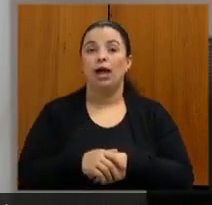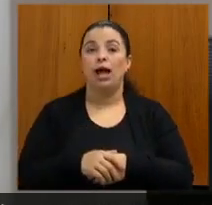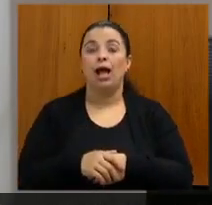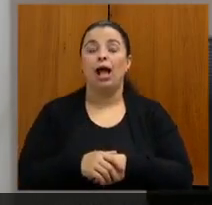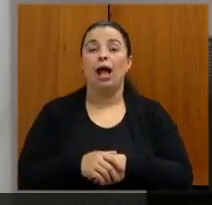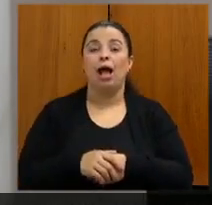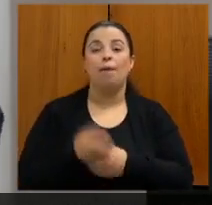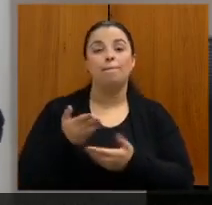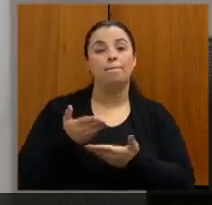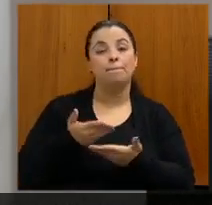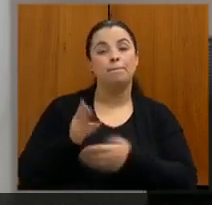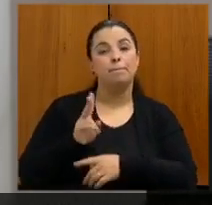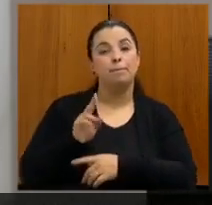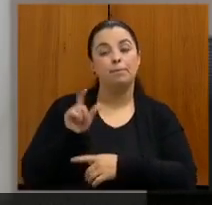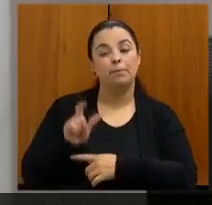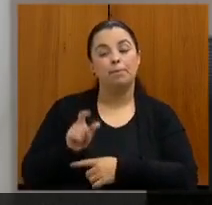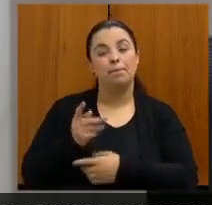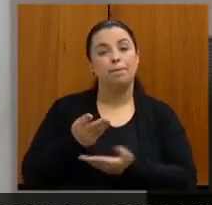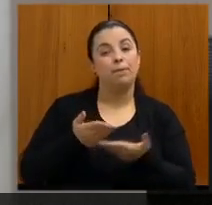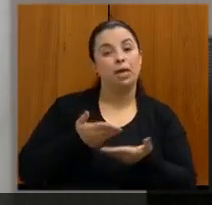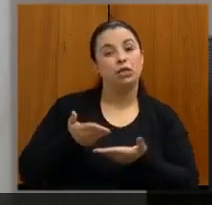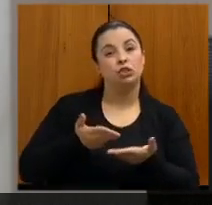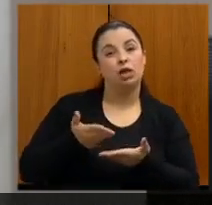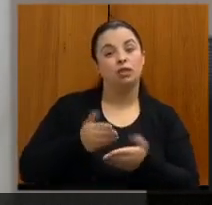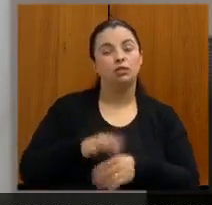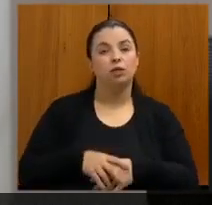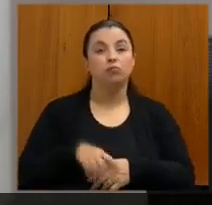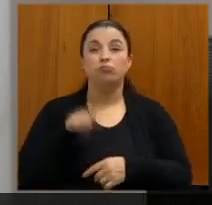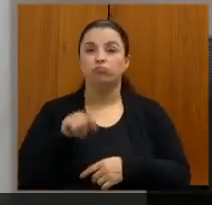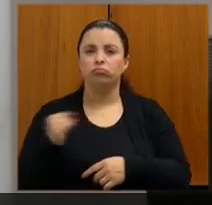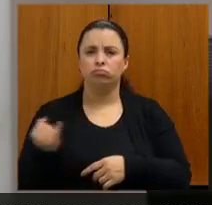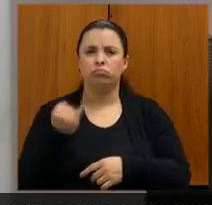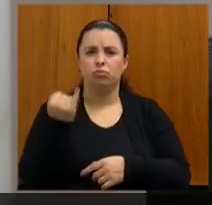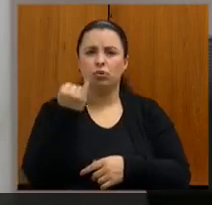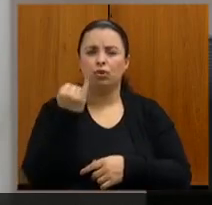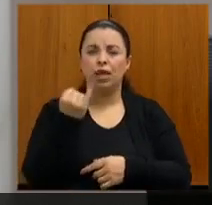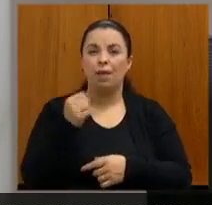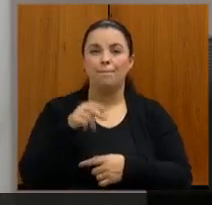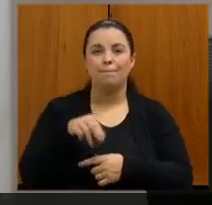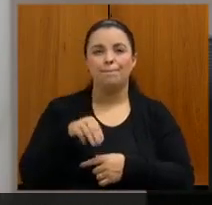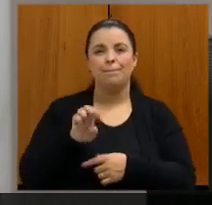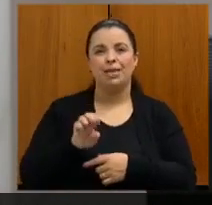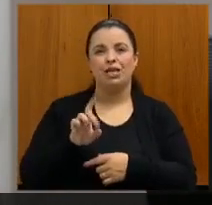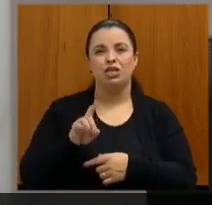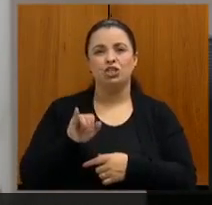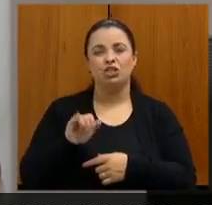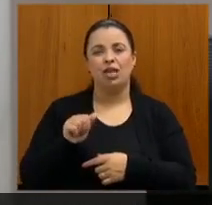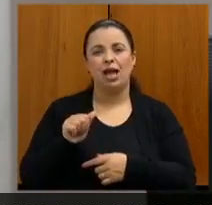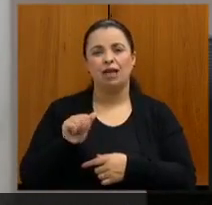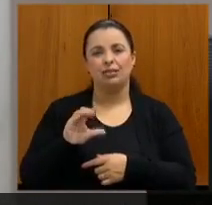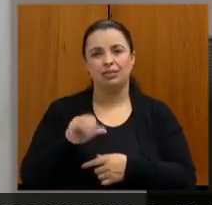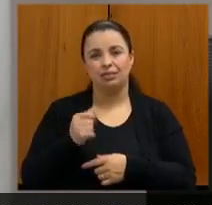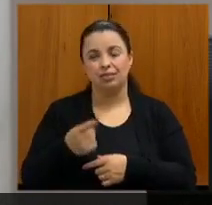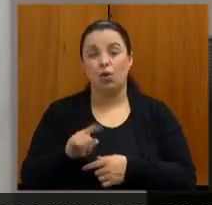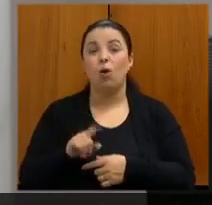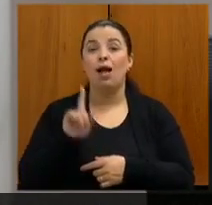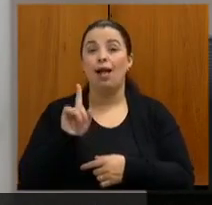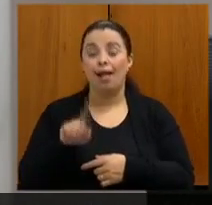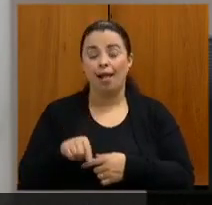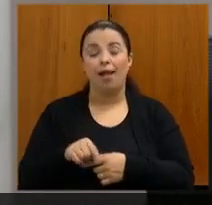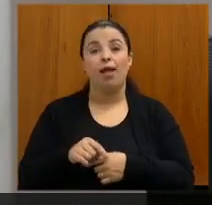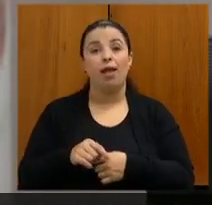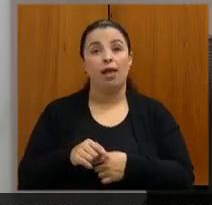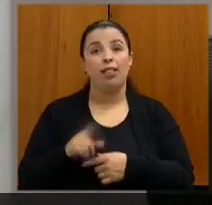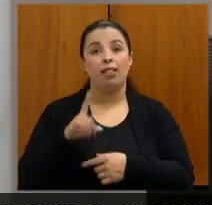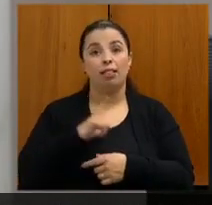prevíamos que a mediação é um importantíssimo Instituto previsto inclusive em várias